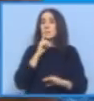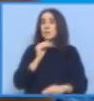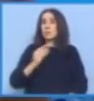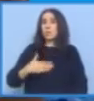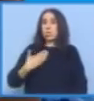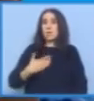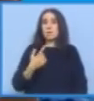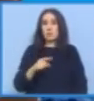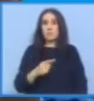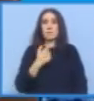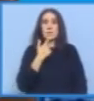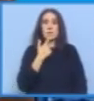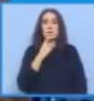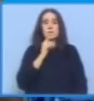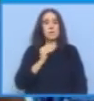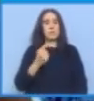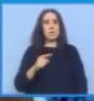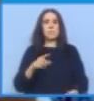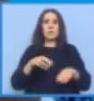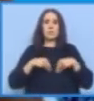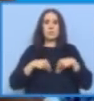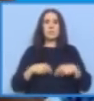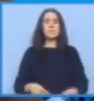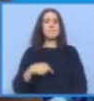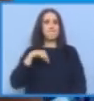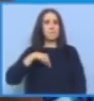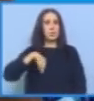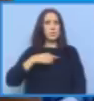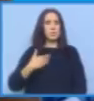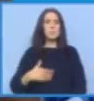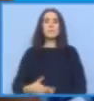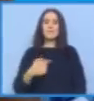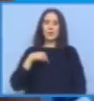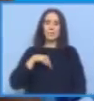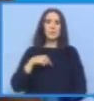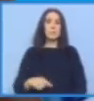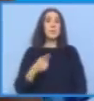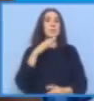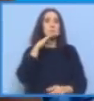dizer, há um medo de assumir o silêncio. É medo de nós mesmos. De nós mesmos. E nas famílias, por exemplo,